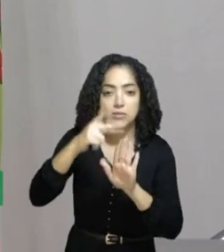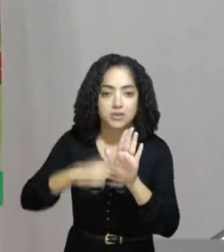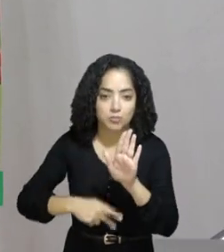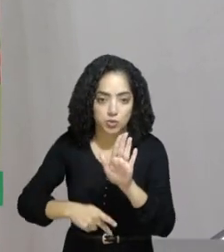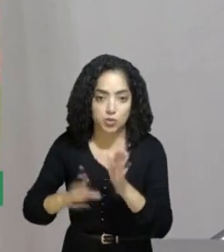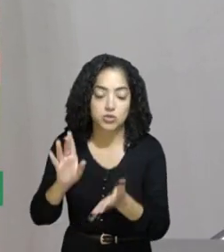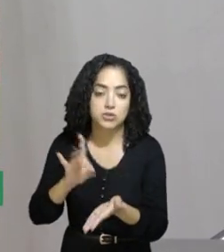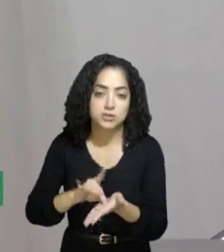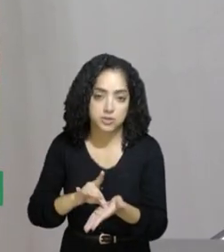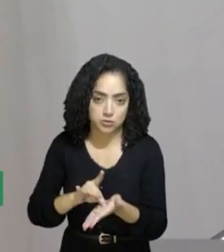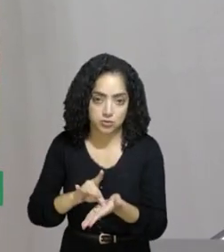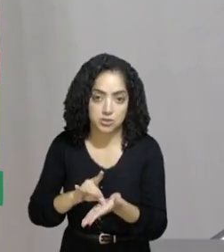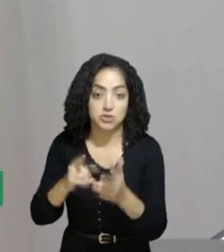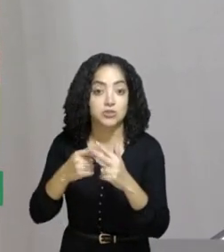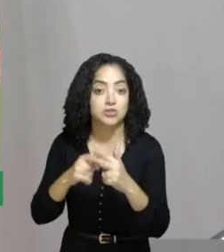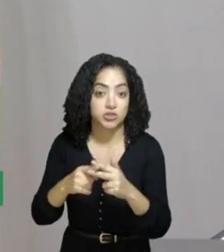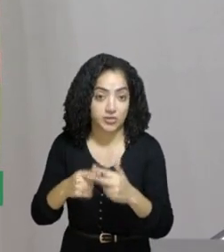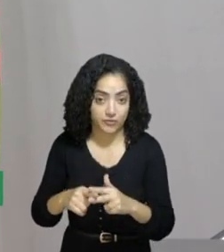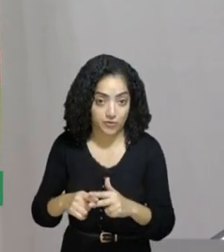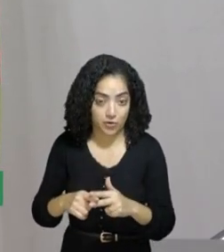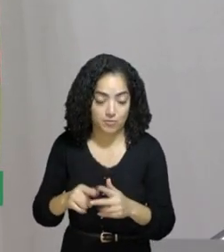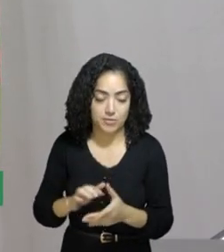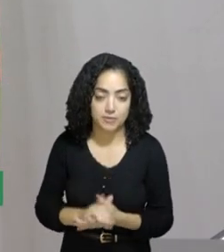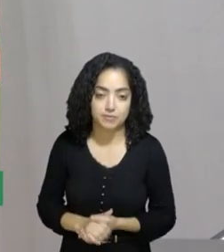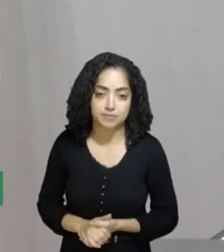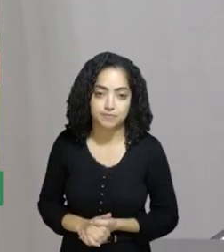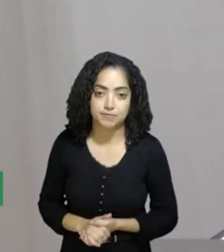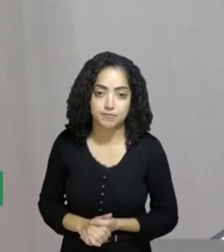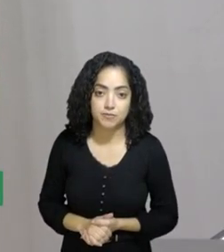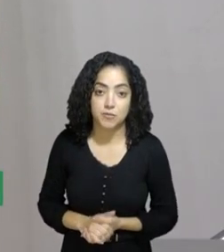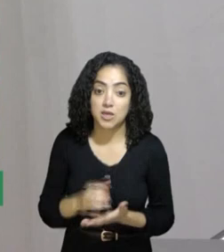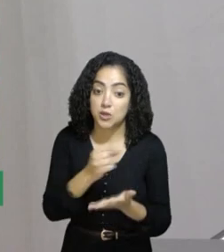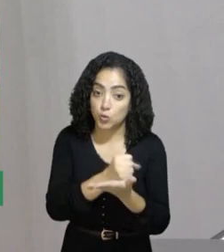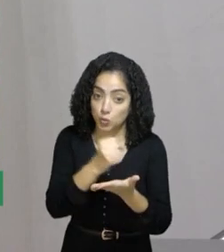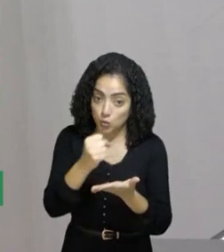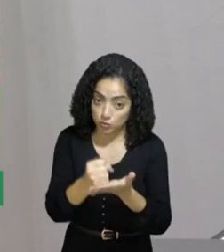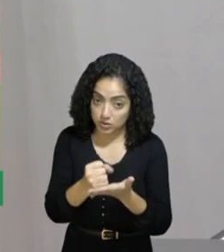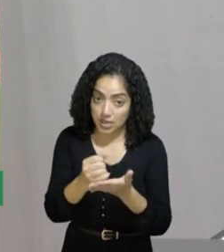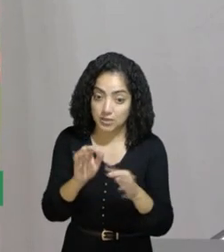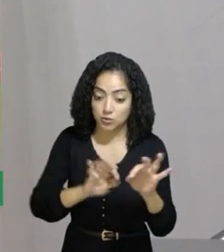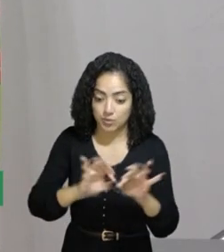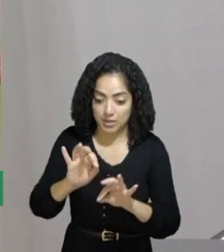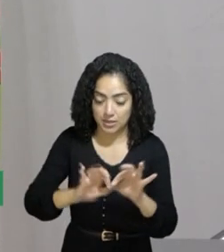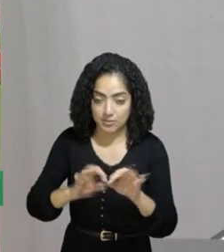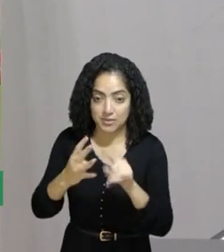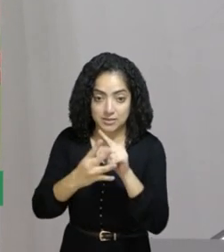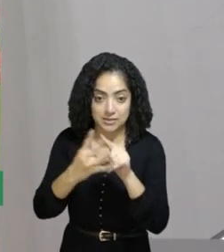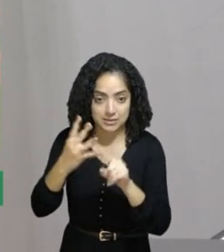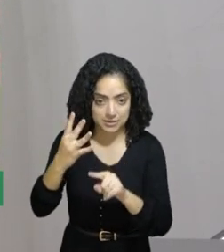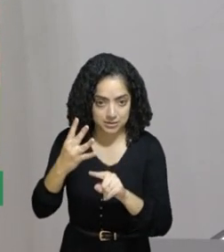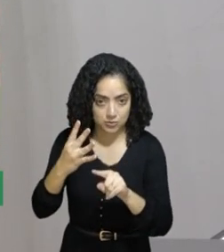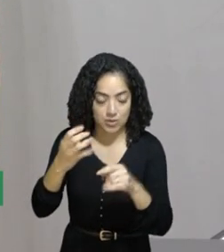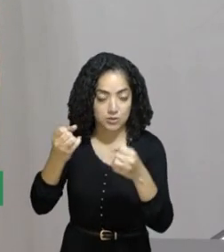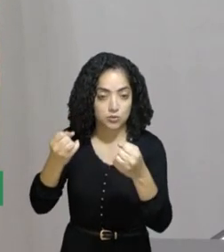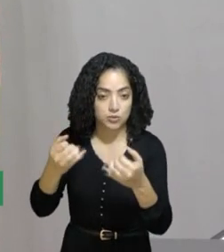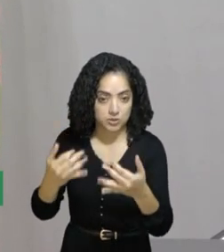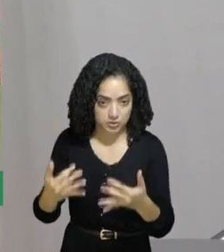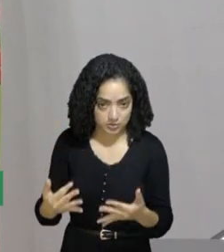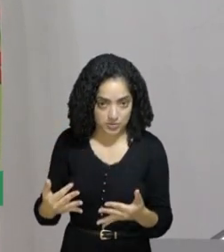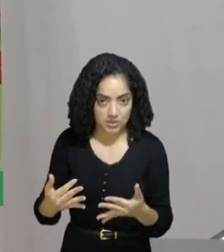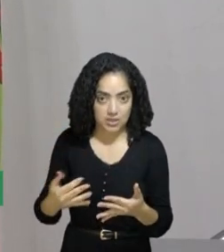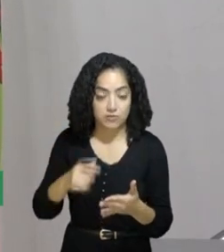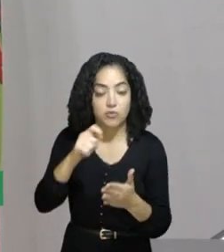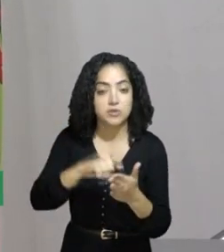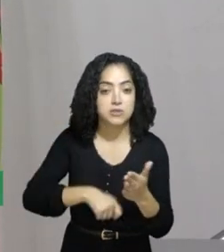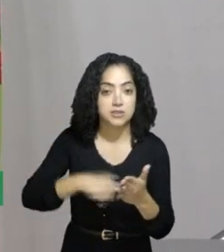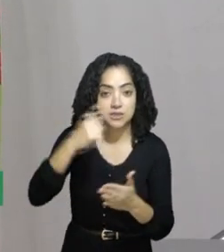executivo de reforma da barragem. O contrato para elaboração dos quatro itens mencionados foi assinado no